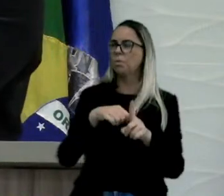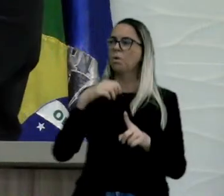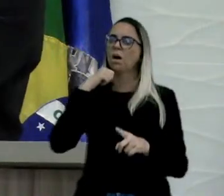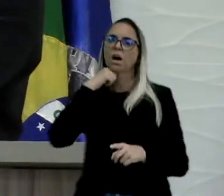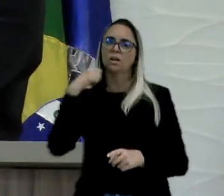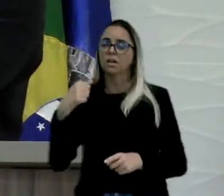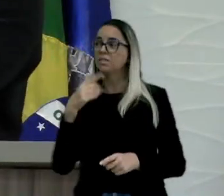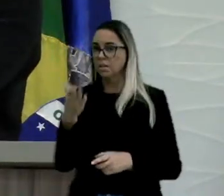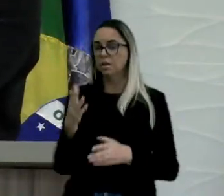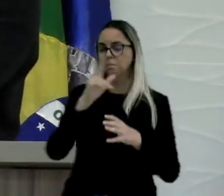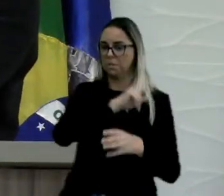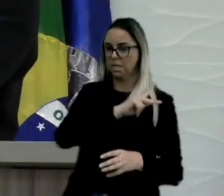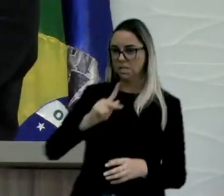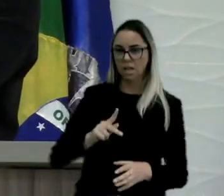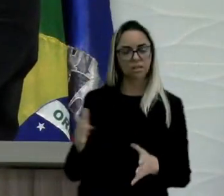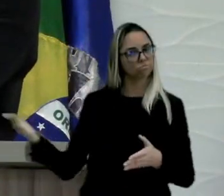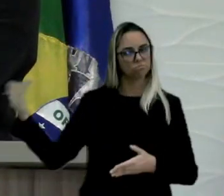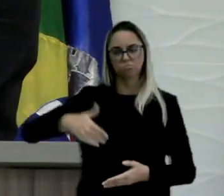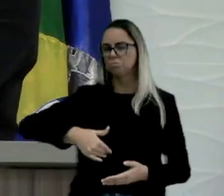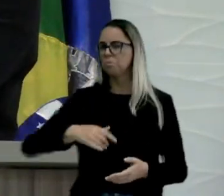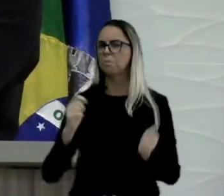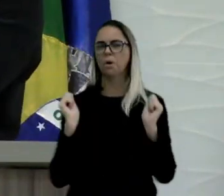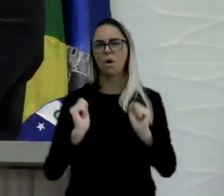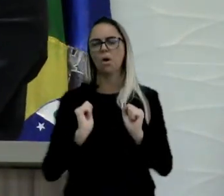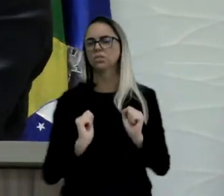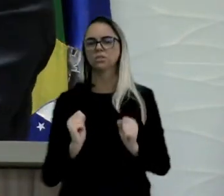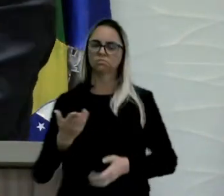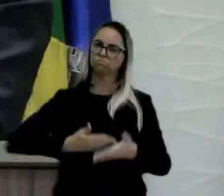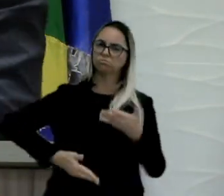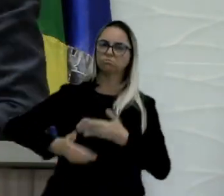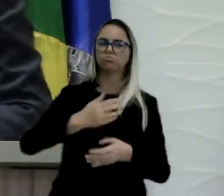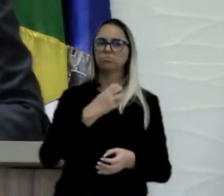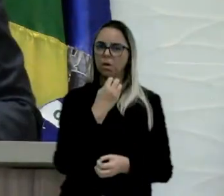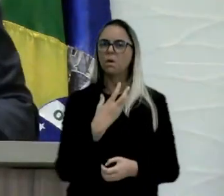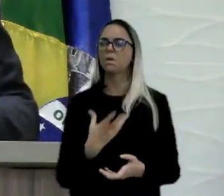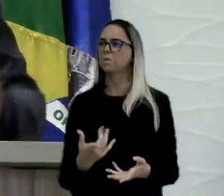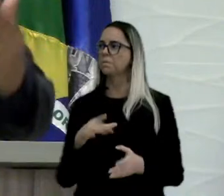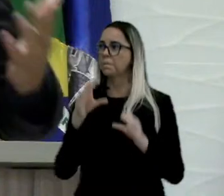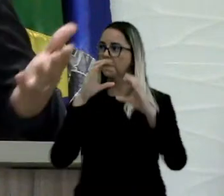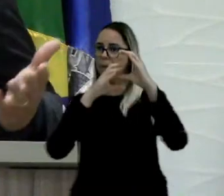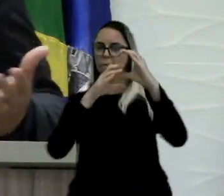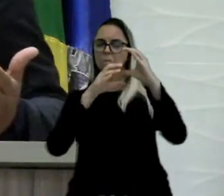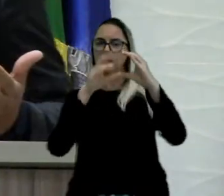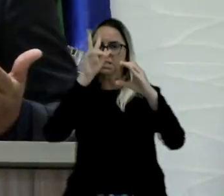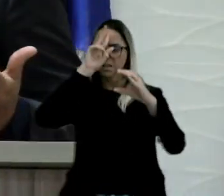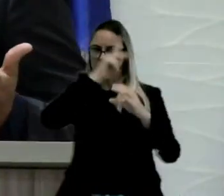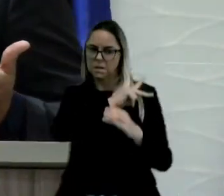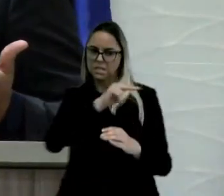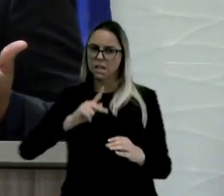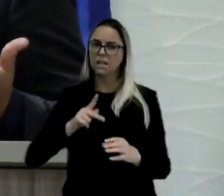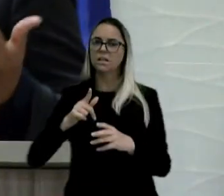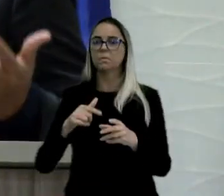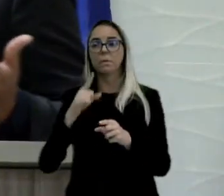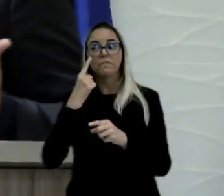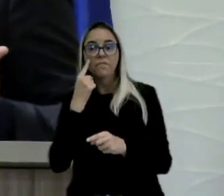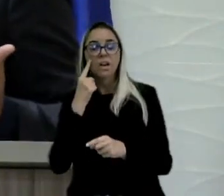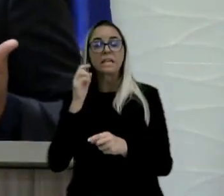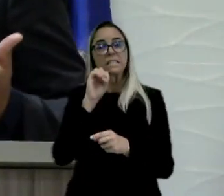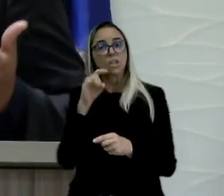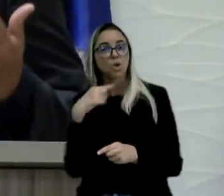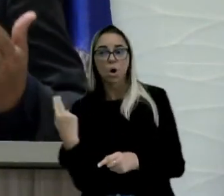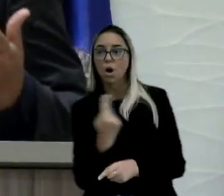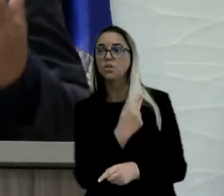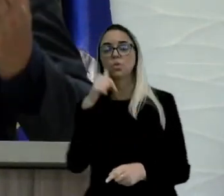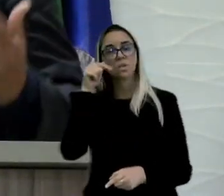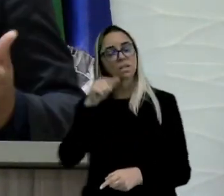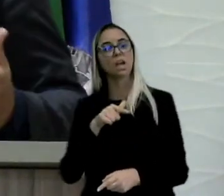casa pode participar Tá certo que vai ser uma com o presidente tá Compesa para ver se a gente chega a uma solução